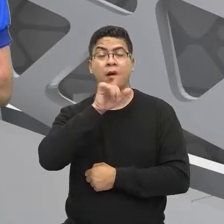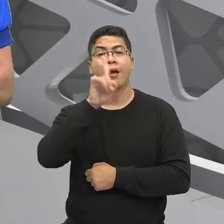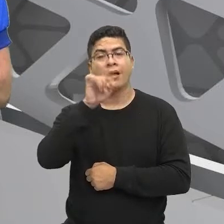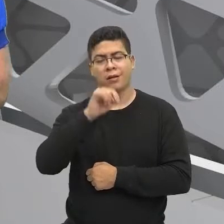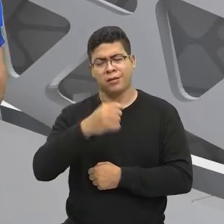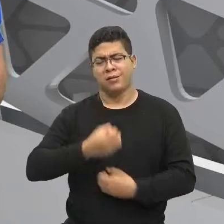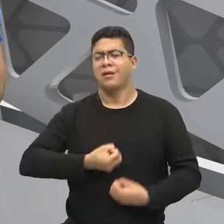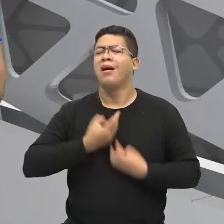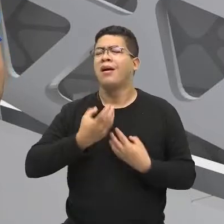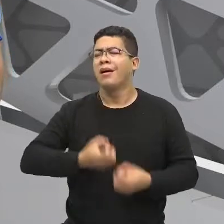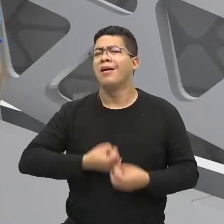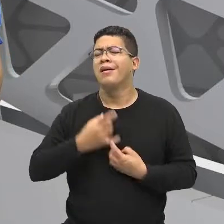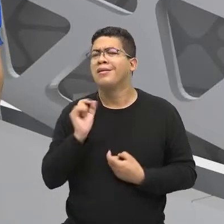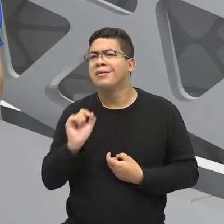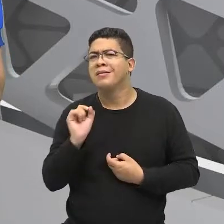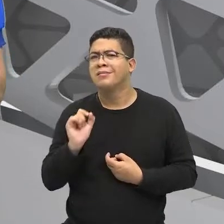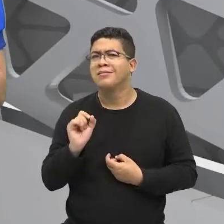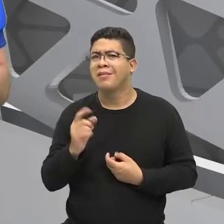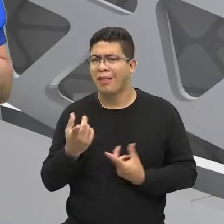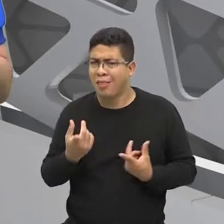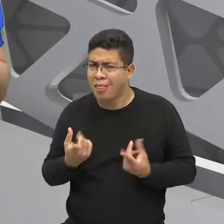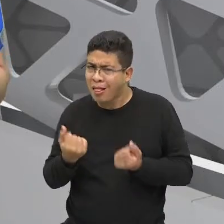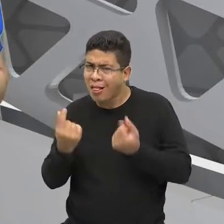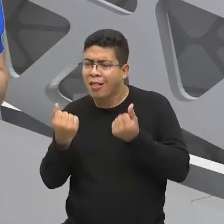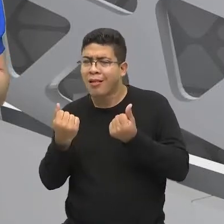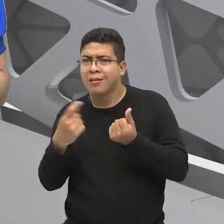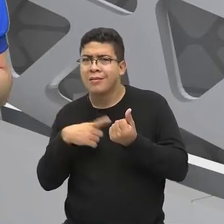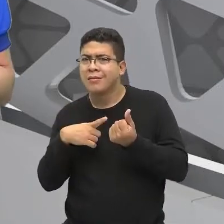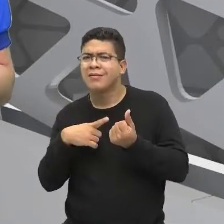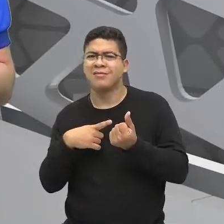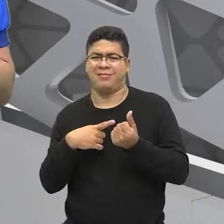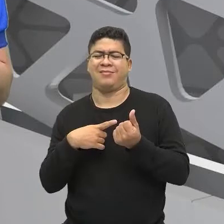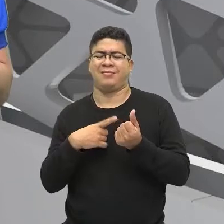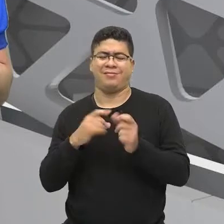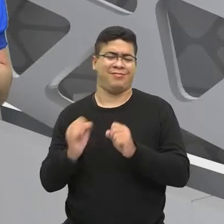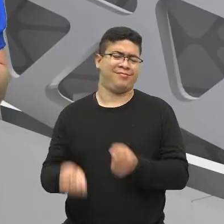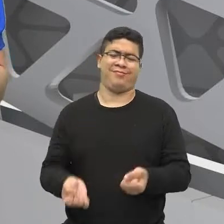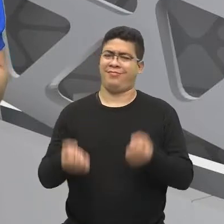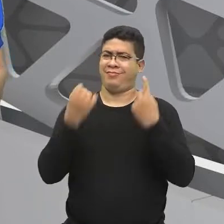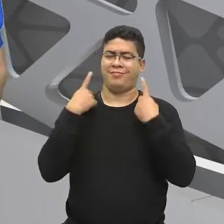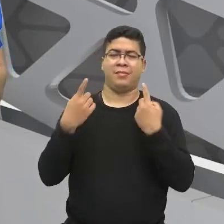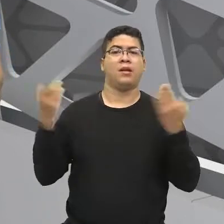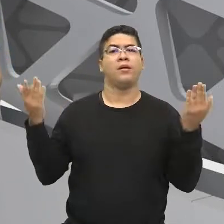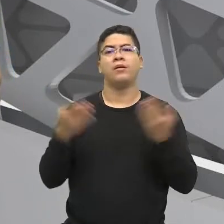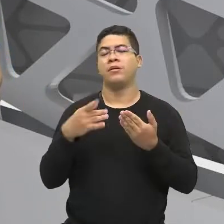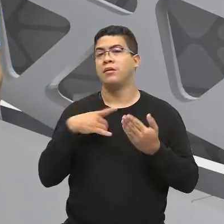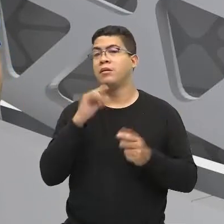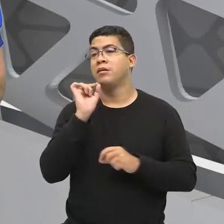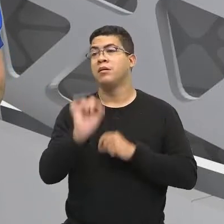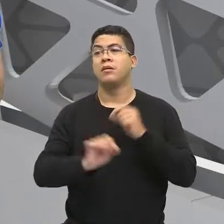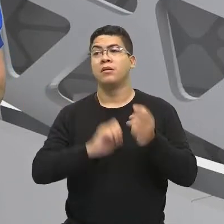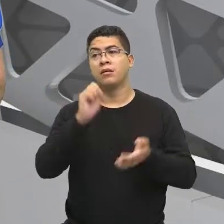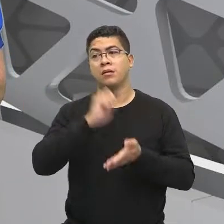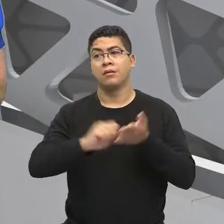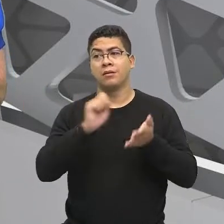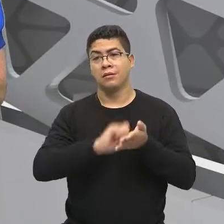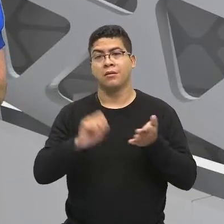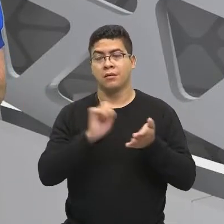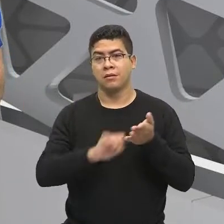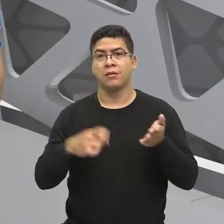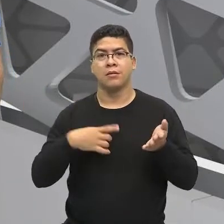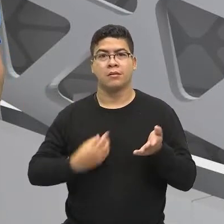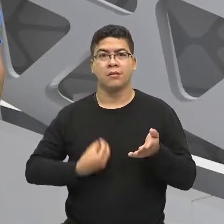Né? Poeta não dava dinheiro, né? Fazer poesia. Até hoje, né? Praticamente quem escreve não sobrevive